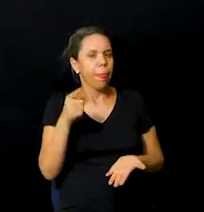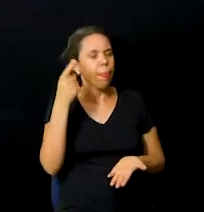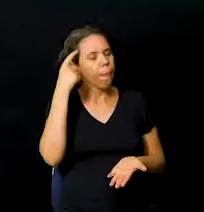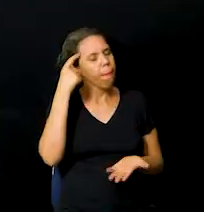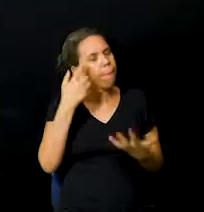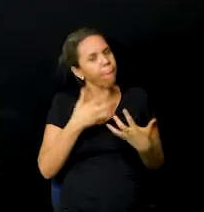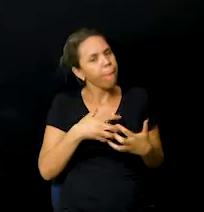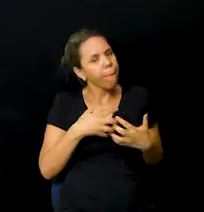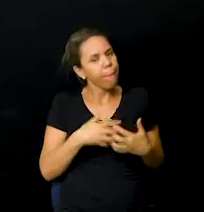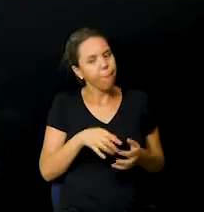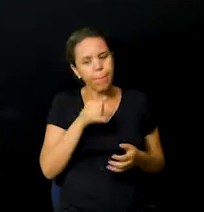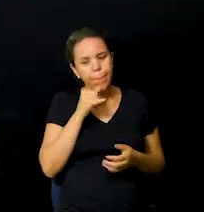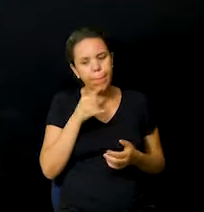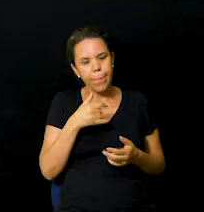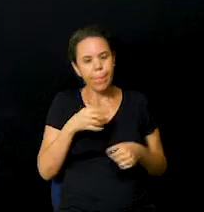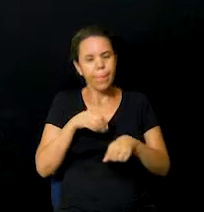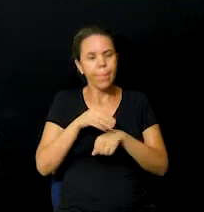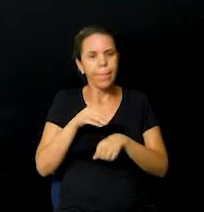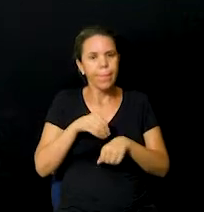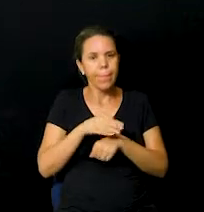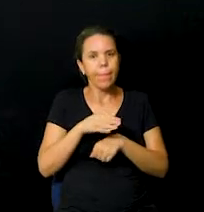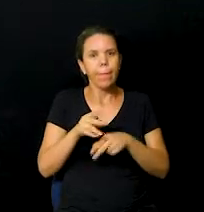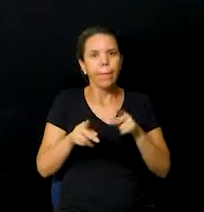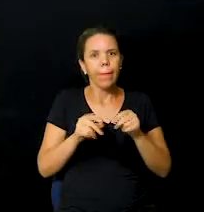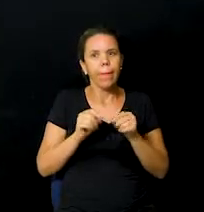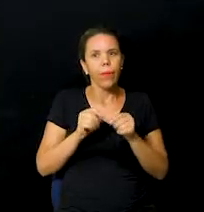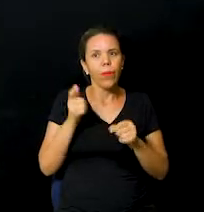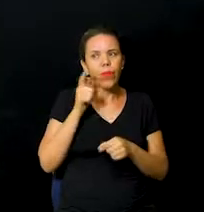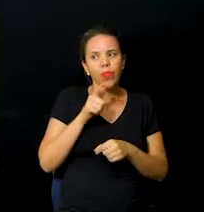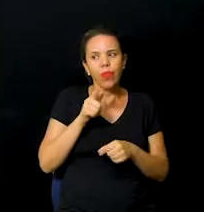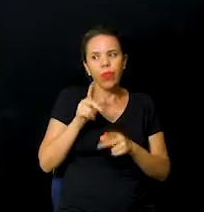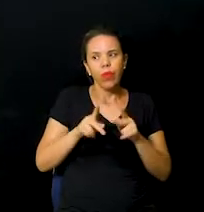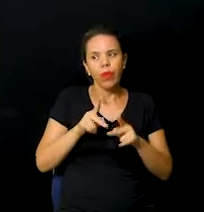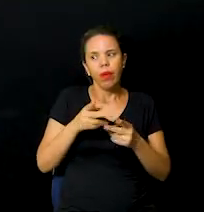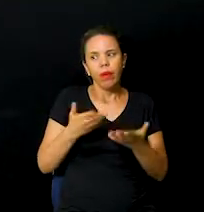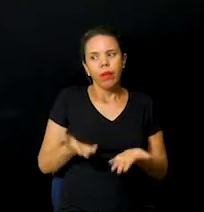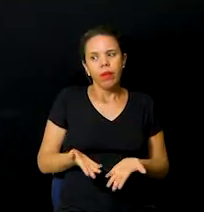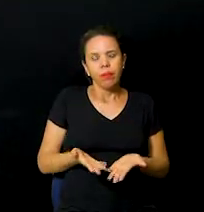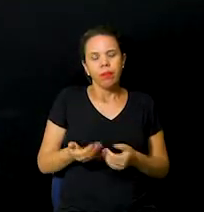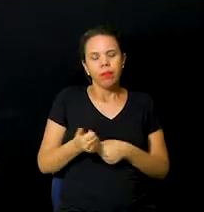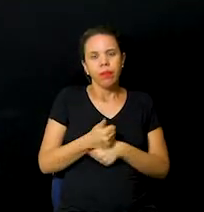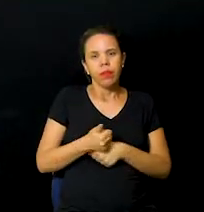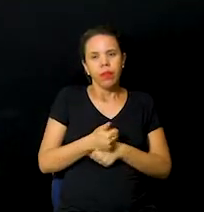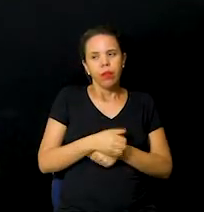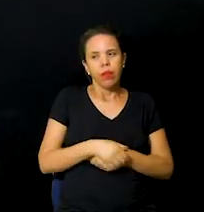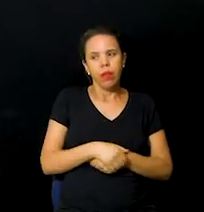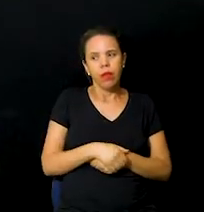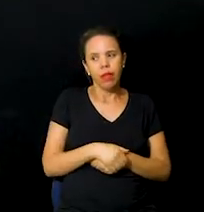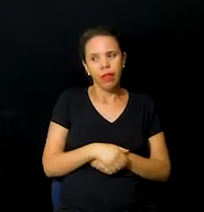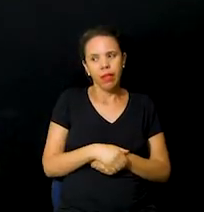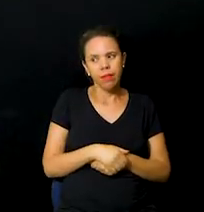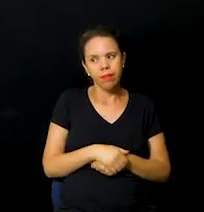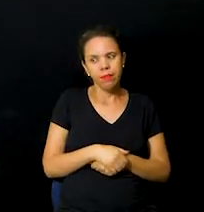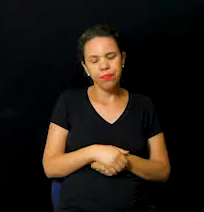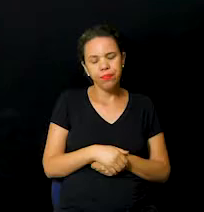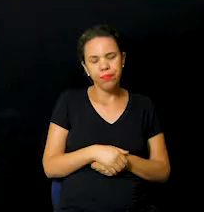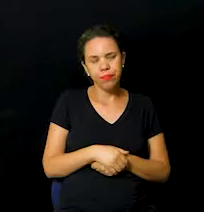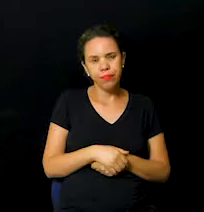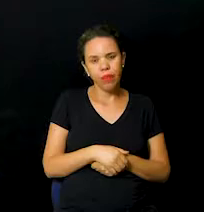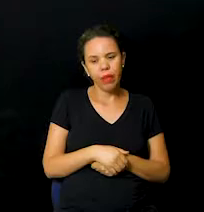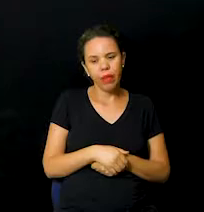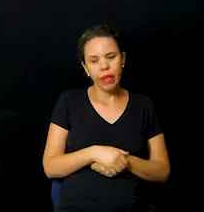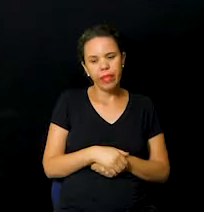Vocês pensaram em algumas dicas que possam dar para essa profissional para que ela